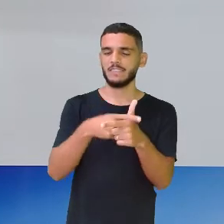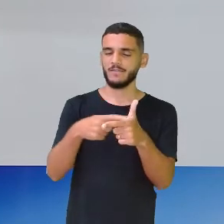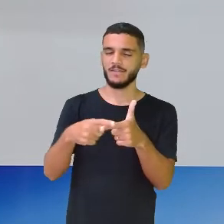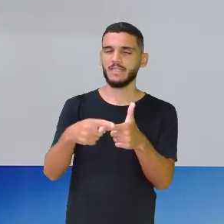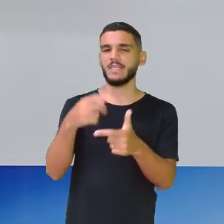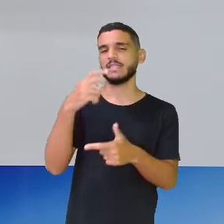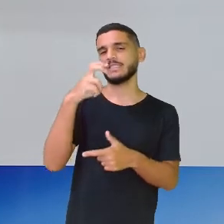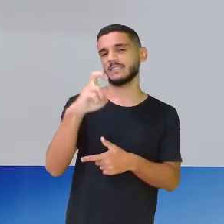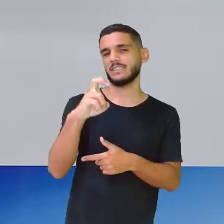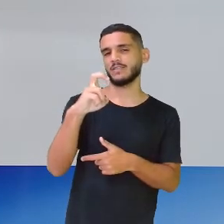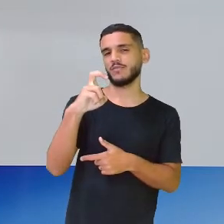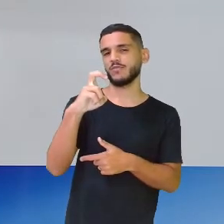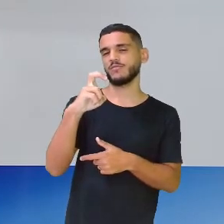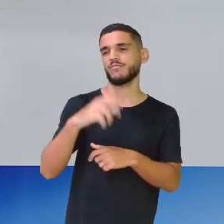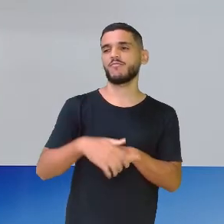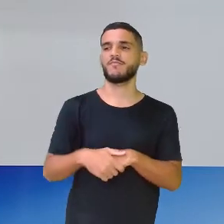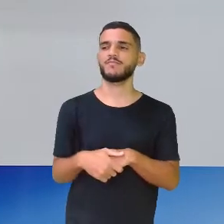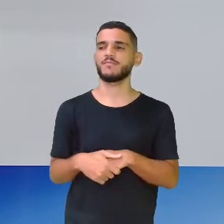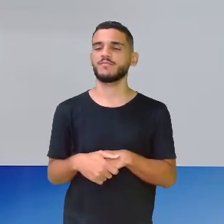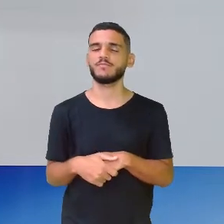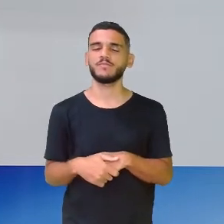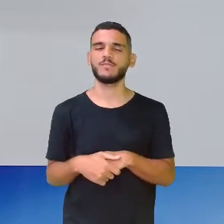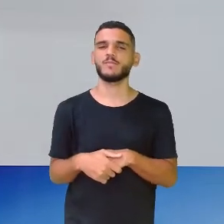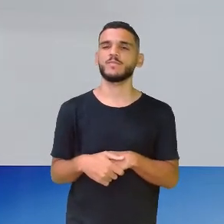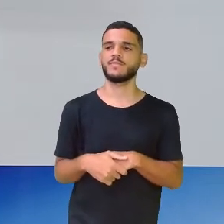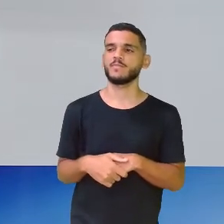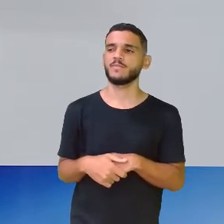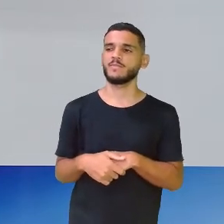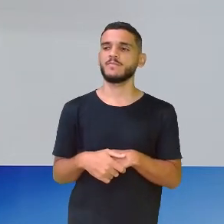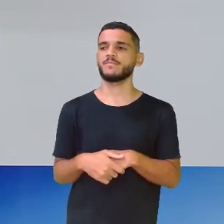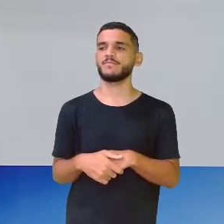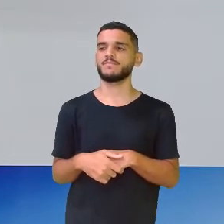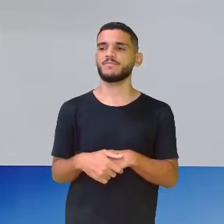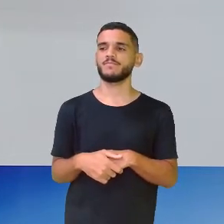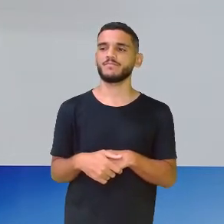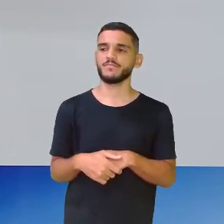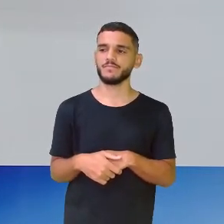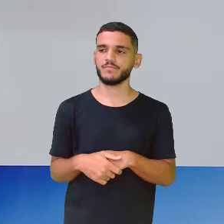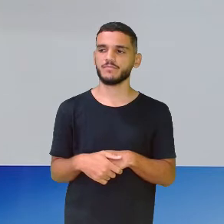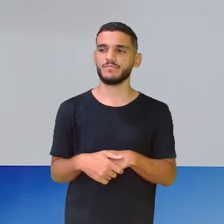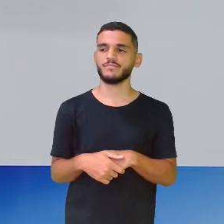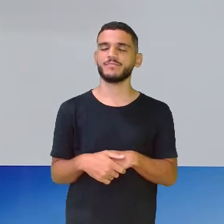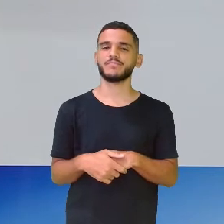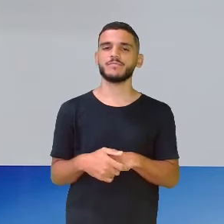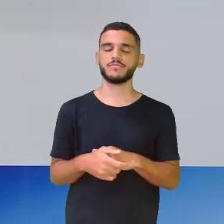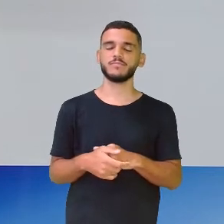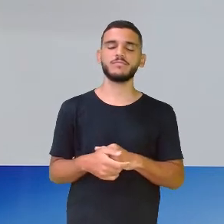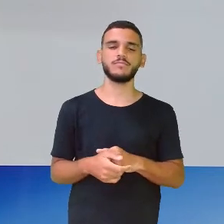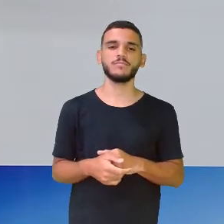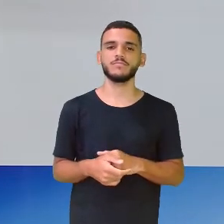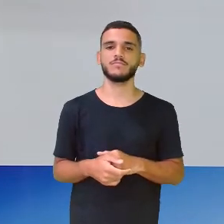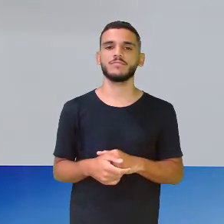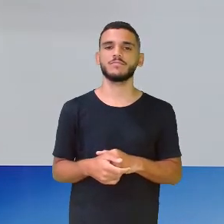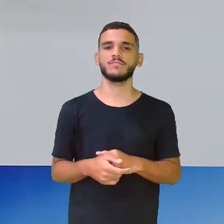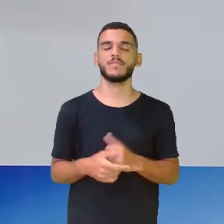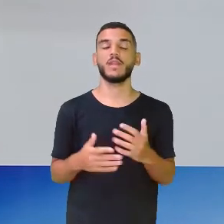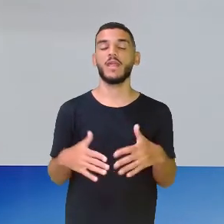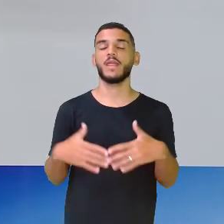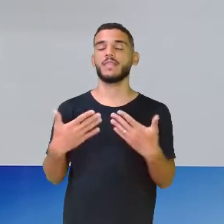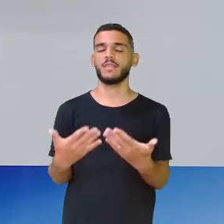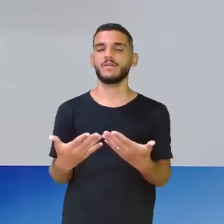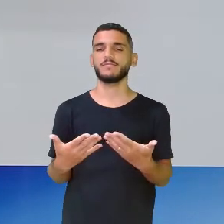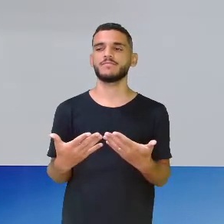5 partes. 5 partes, professora? Eu tenho aqui, lembrando que